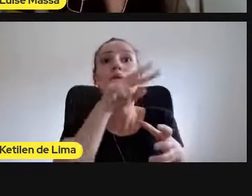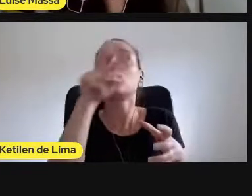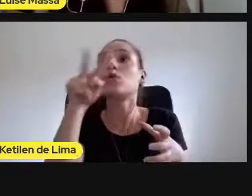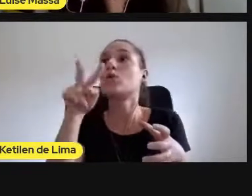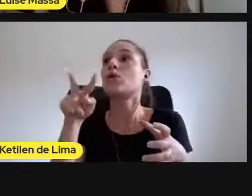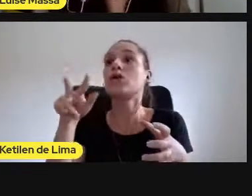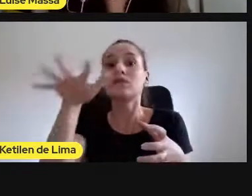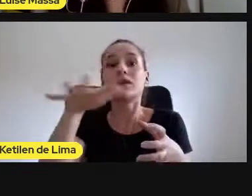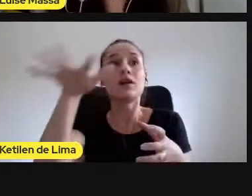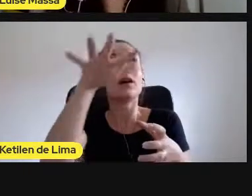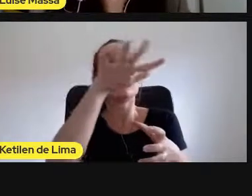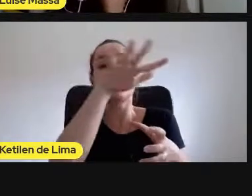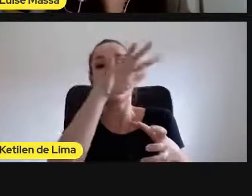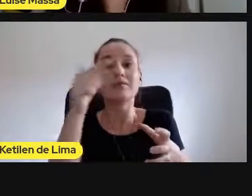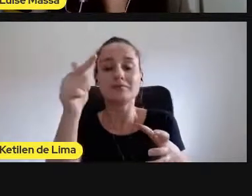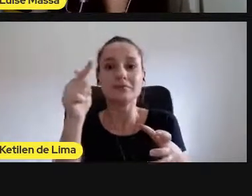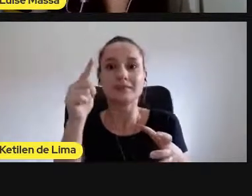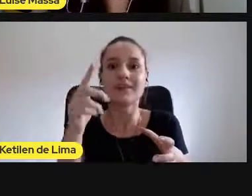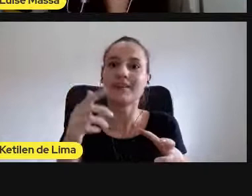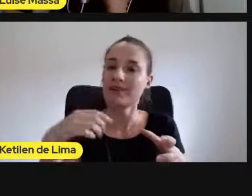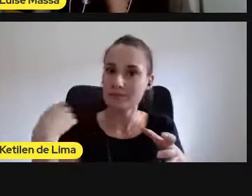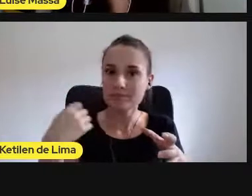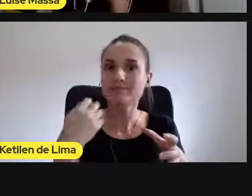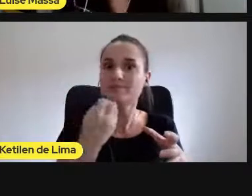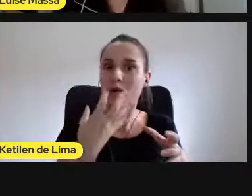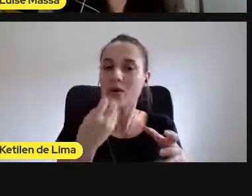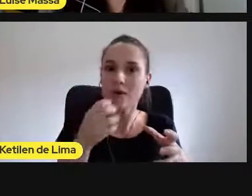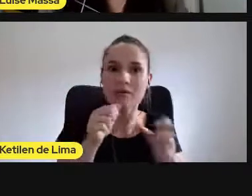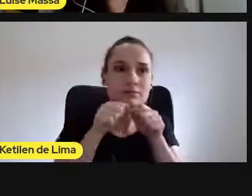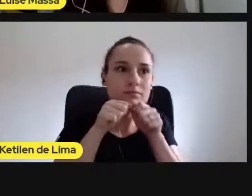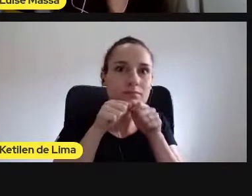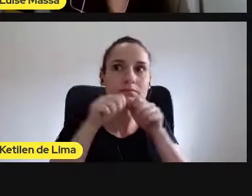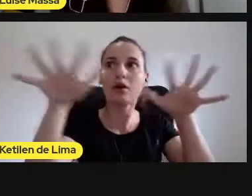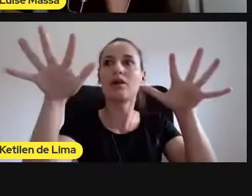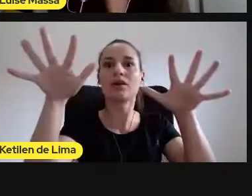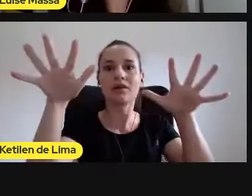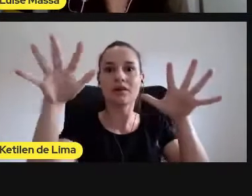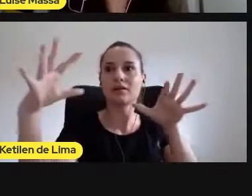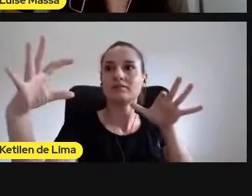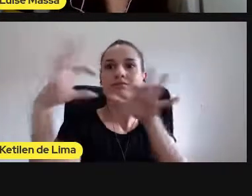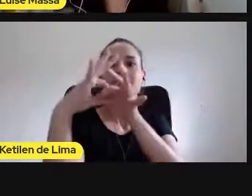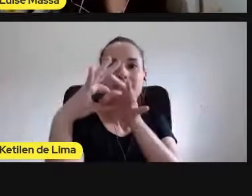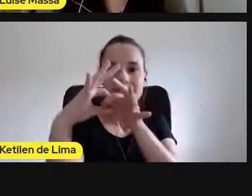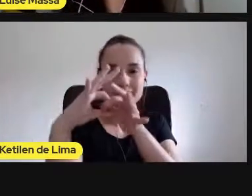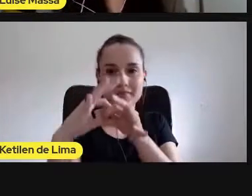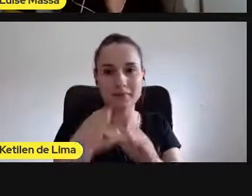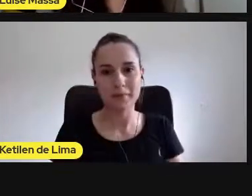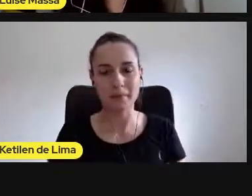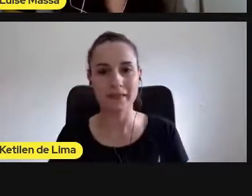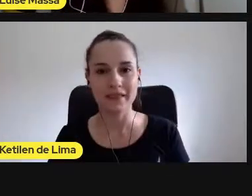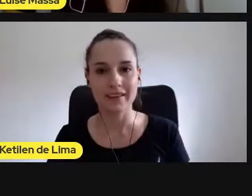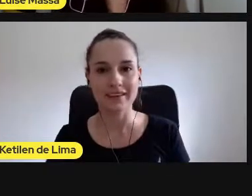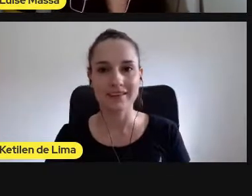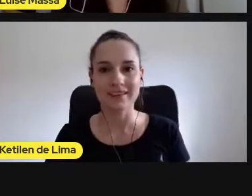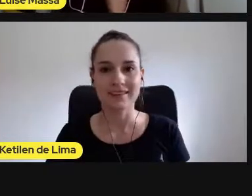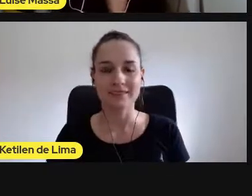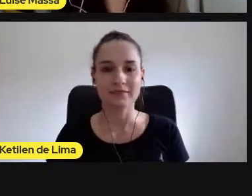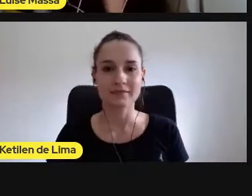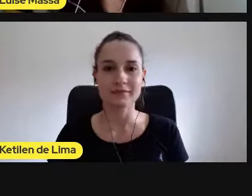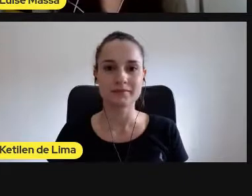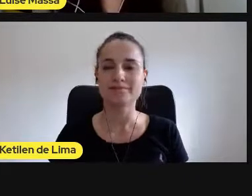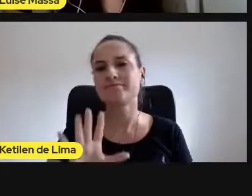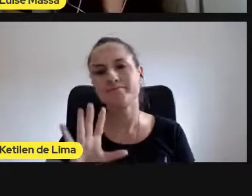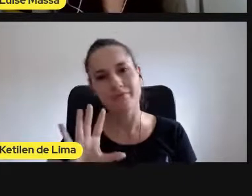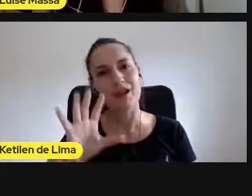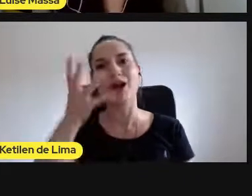esse conhecimento todo para fora. E é bom saber que mesmo de maneira, né, remota, mesmo com todo o contexto que a gente tem vivido, a